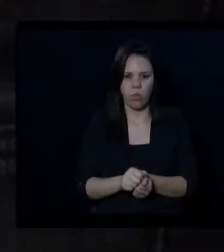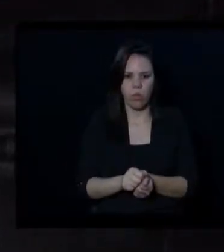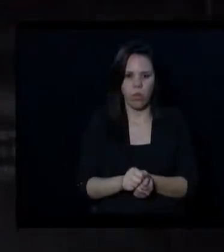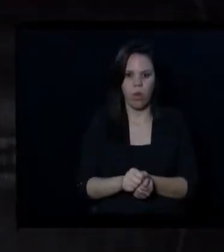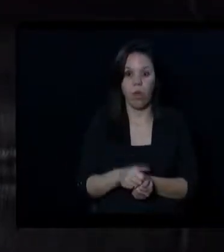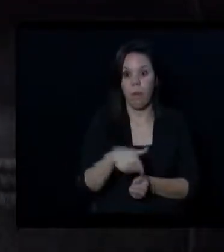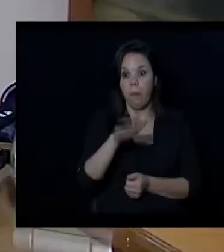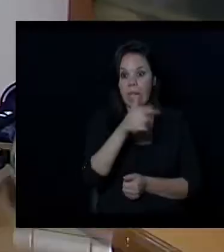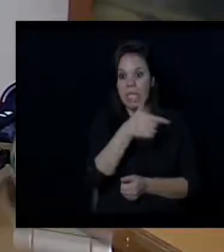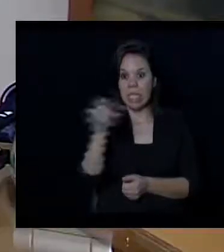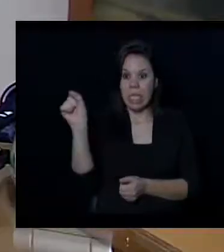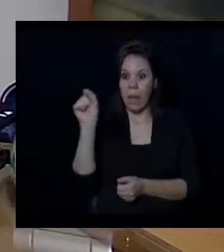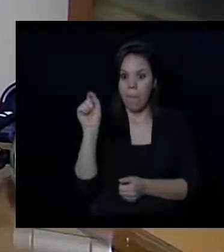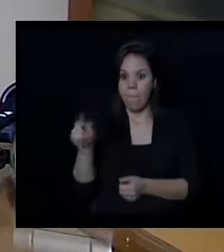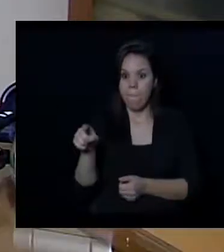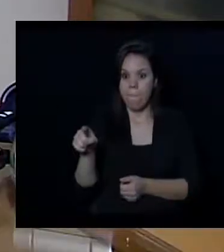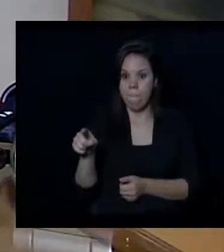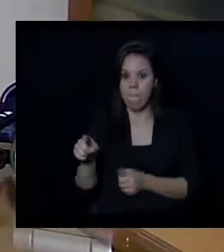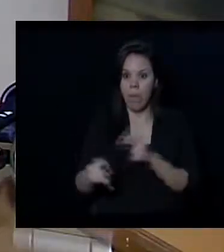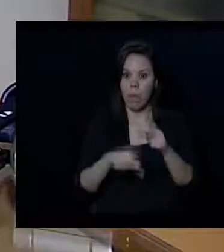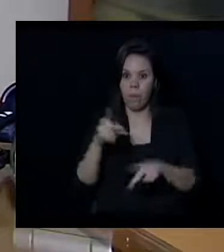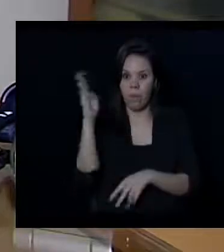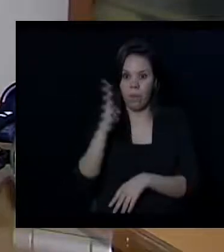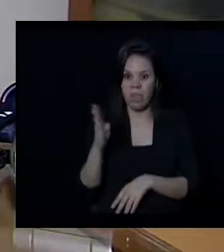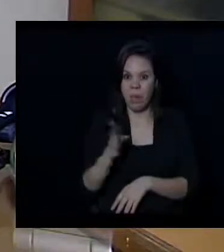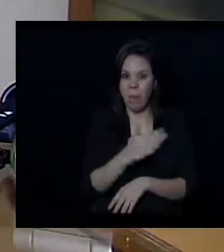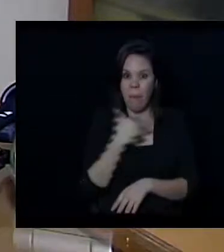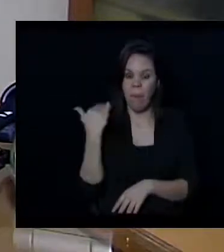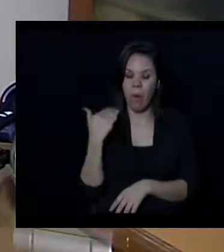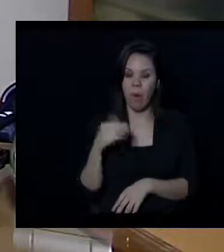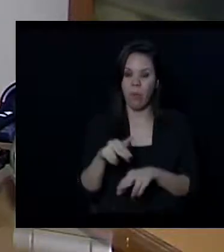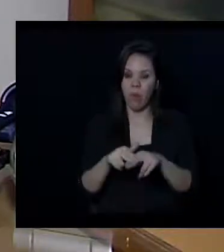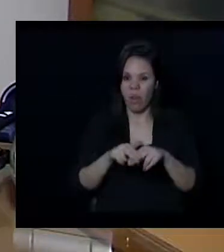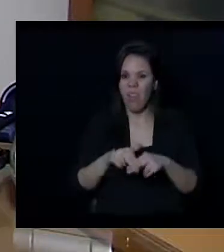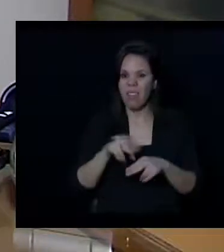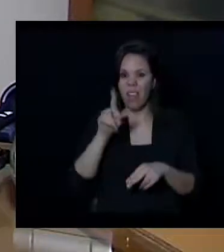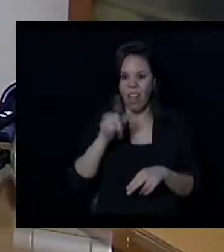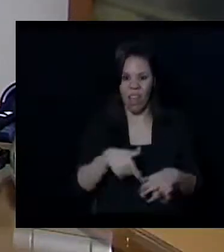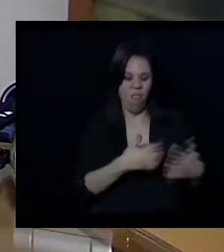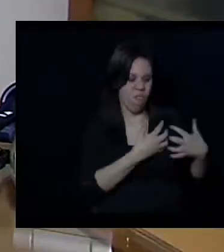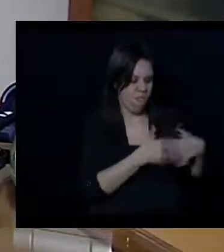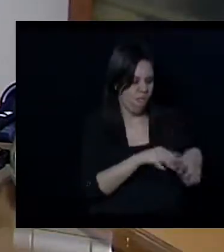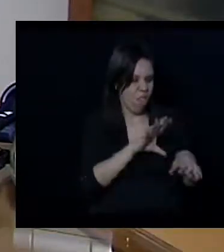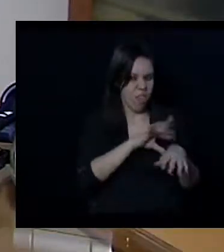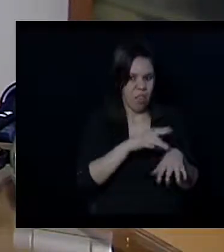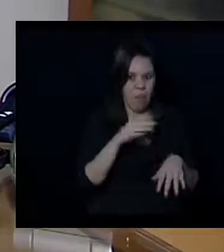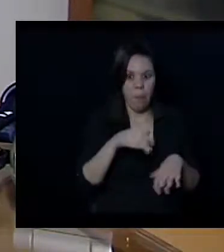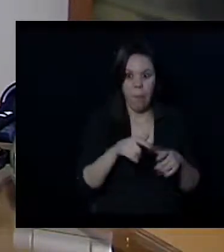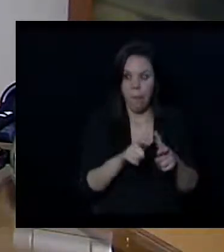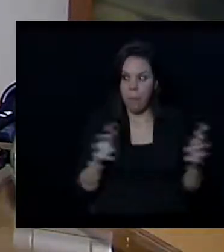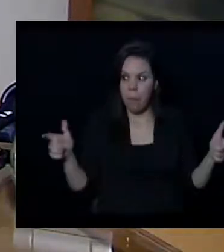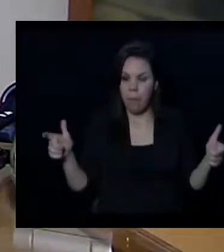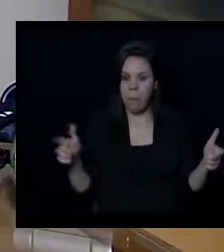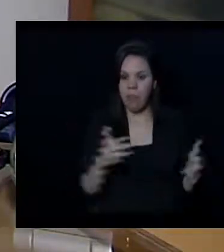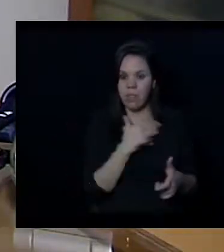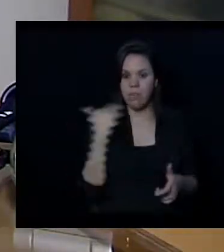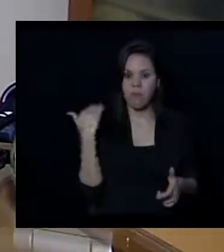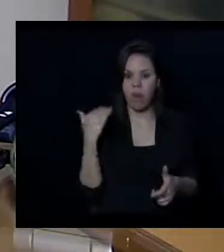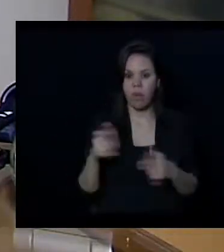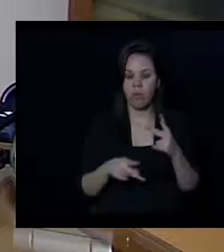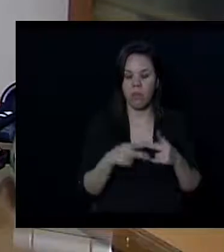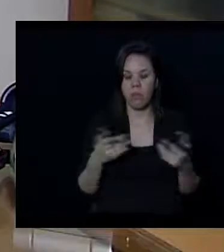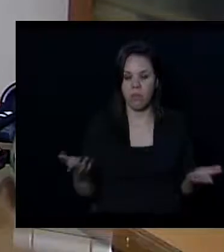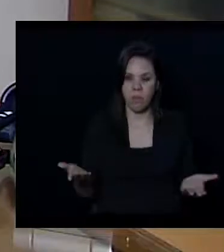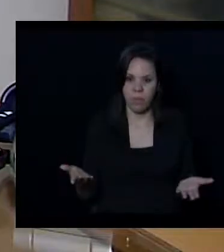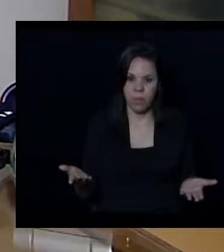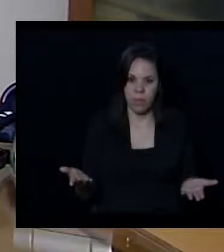em decorrência dele. A gente fala muito dessa doença, realmente ela é a mais importante, a que mais mata. Mas nós temos muitas